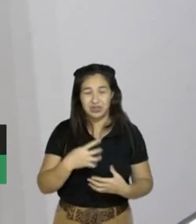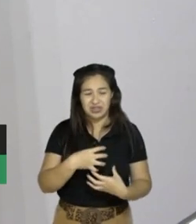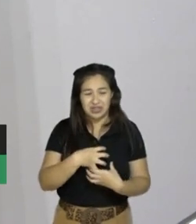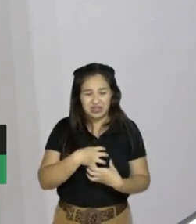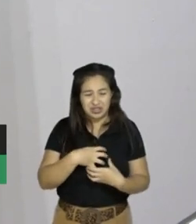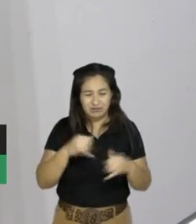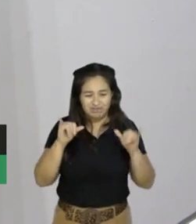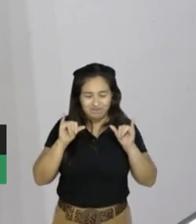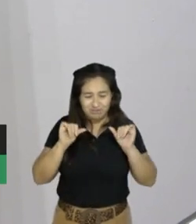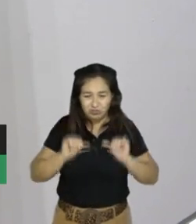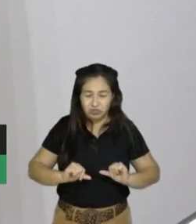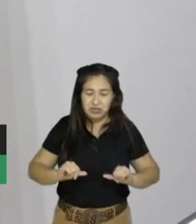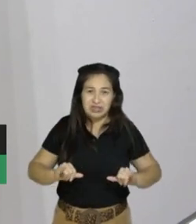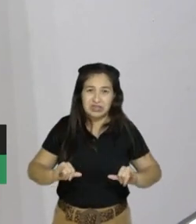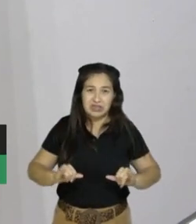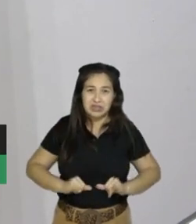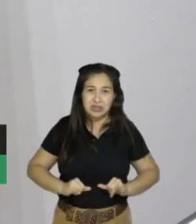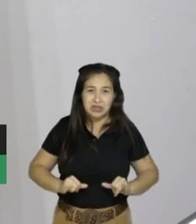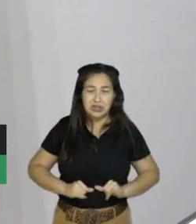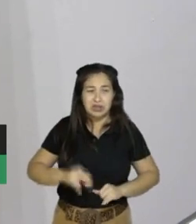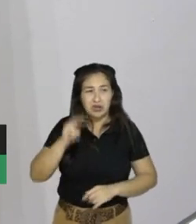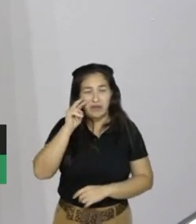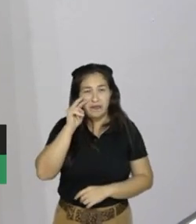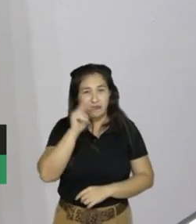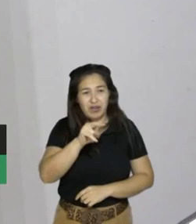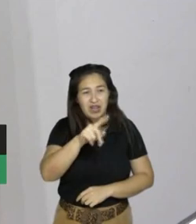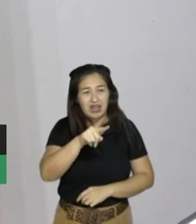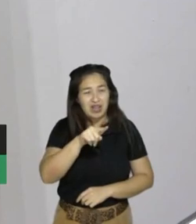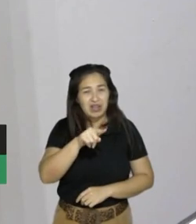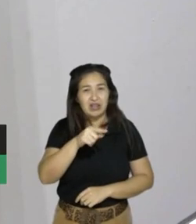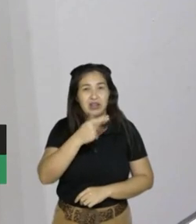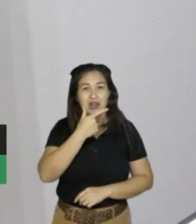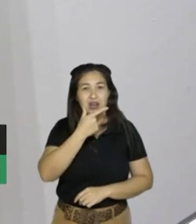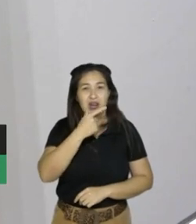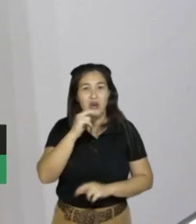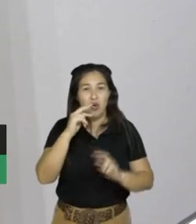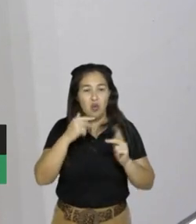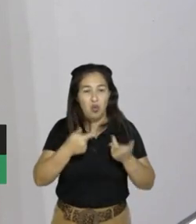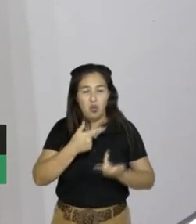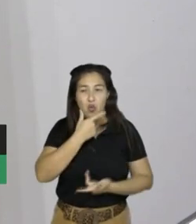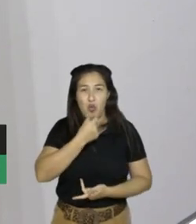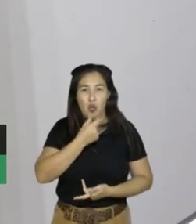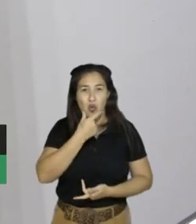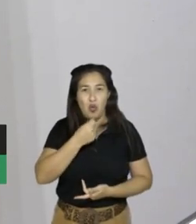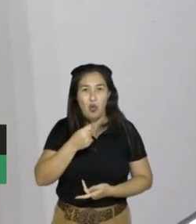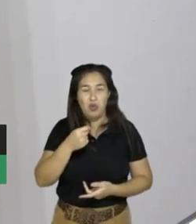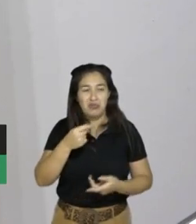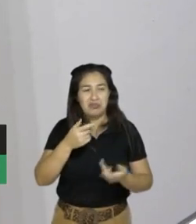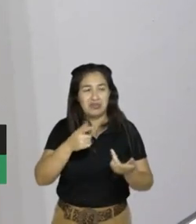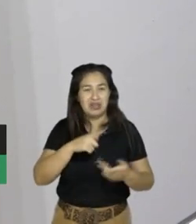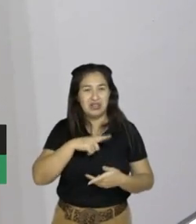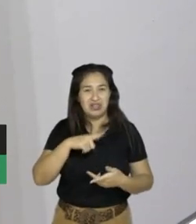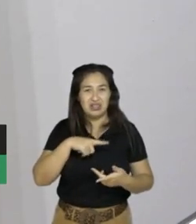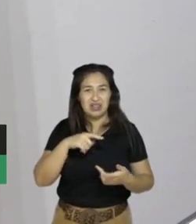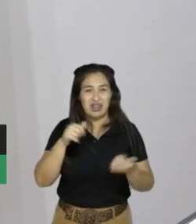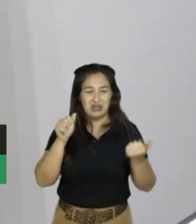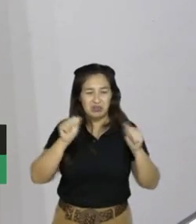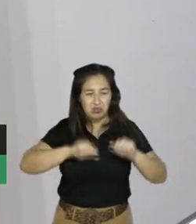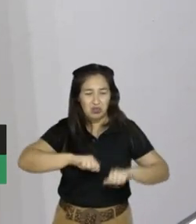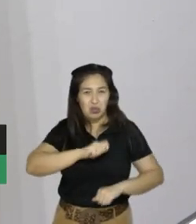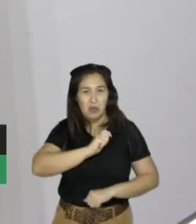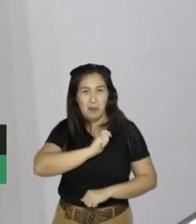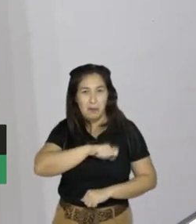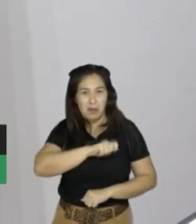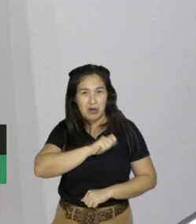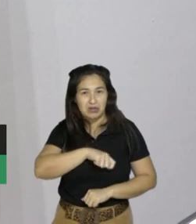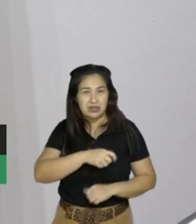desumano negro da força do homem mais o defendo e mais eu entendo da morosidade e a necessidade de nós